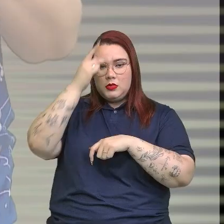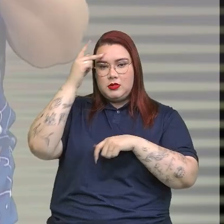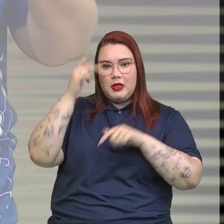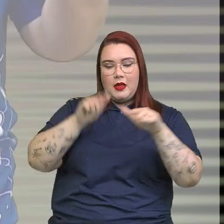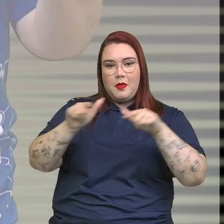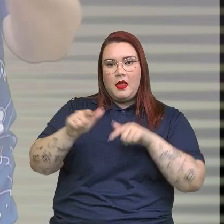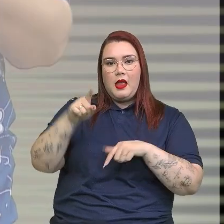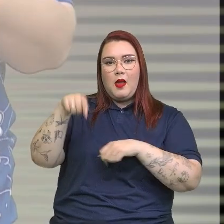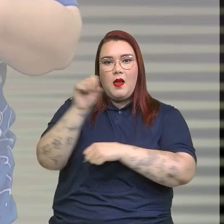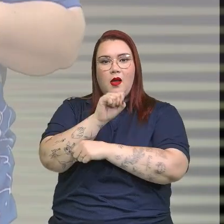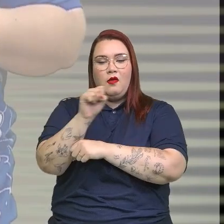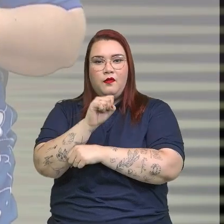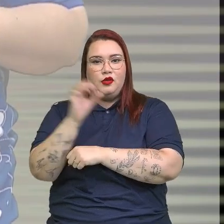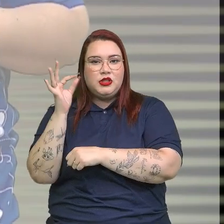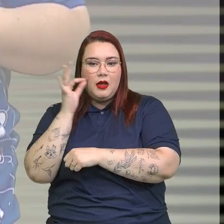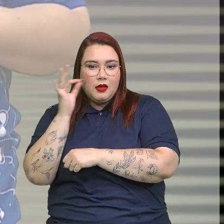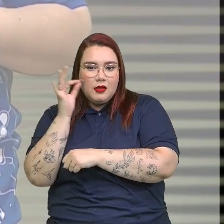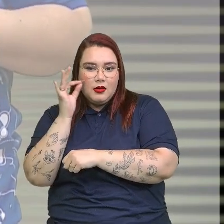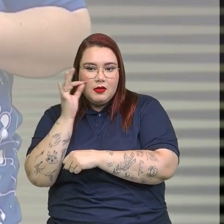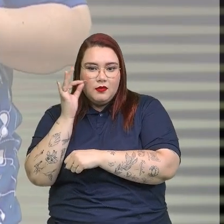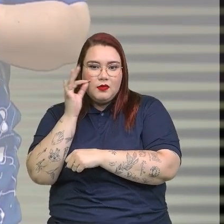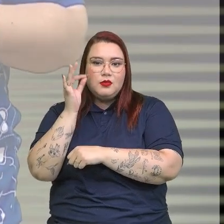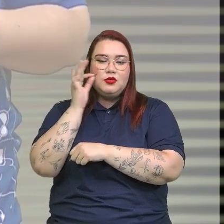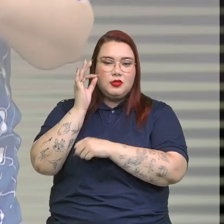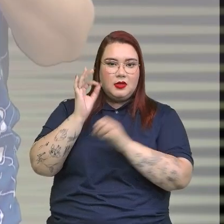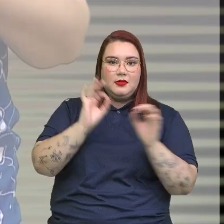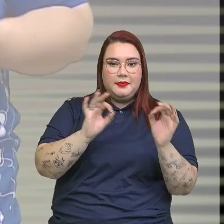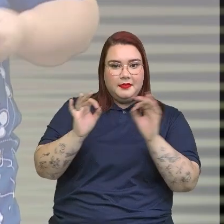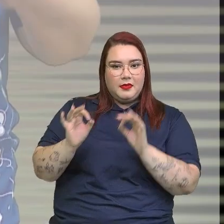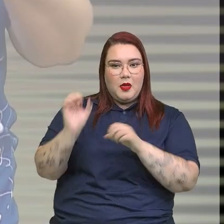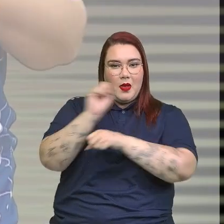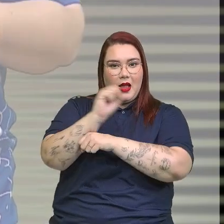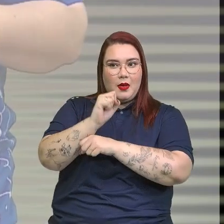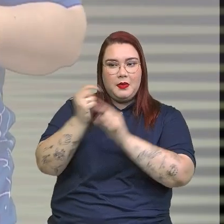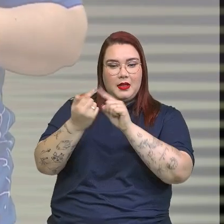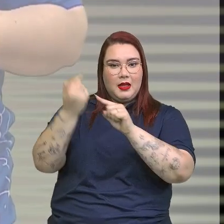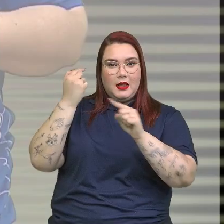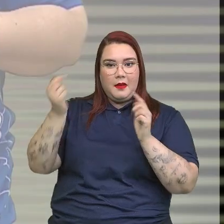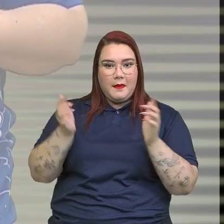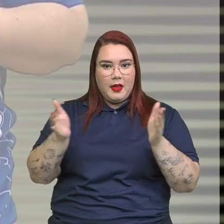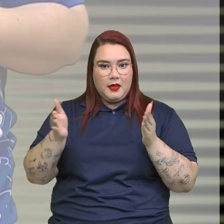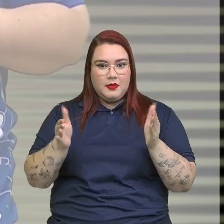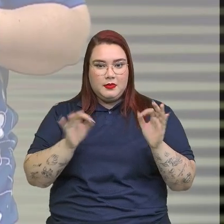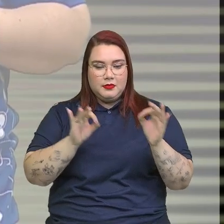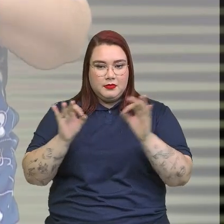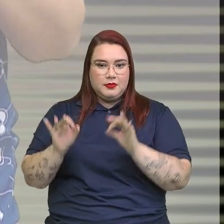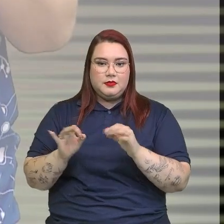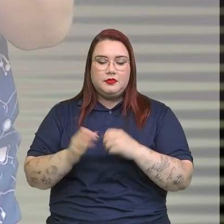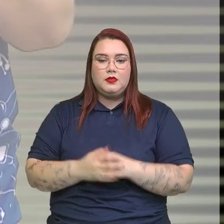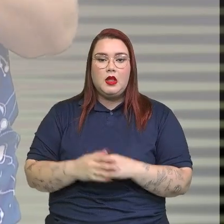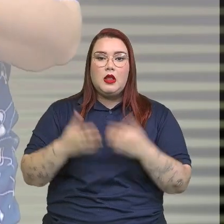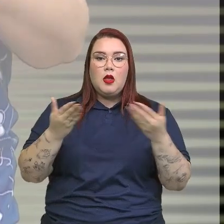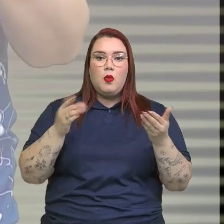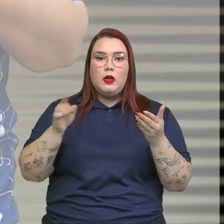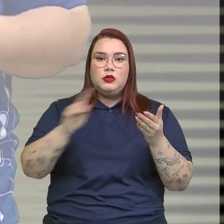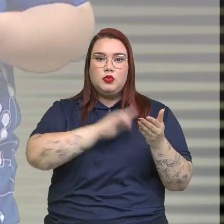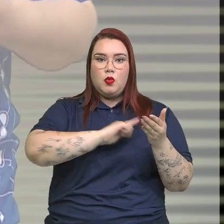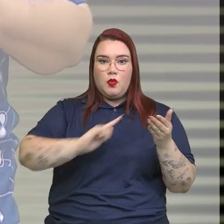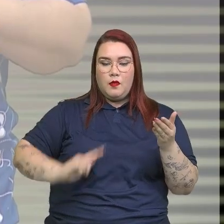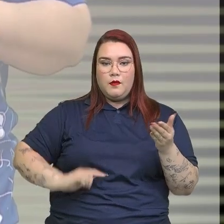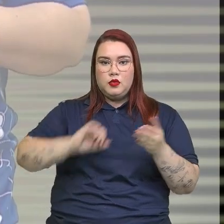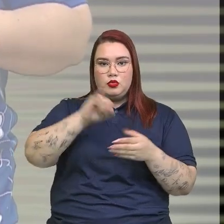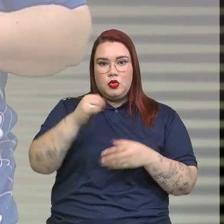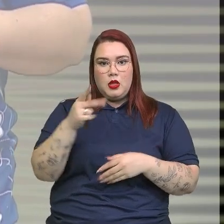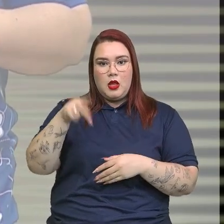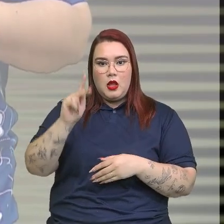que era o carro do momento naquele período. Bom, quando a gente fala também sobre esse governo do Juscelino Kubitschek, ele foi aí o